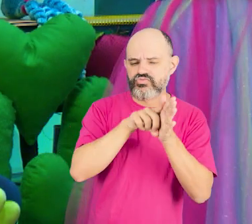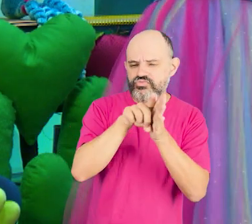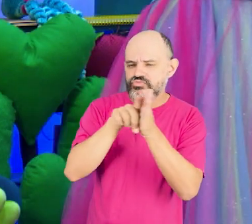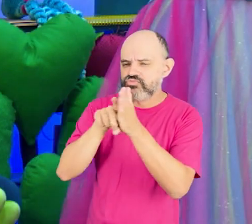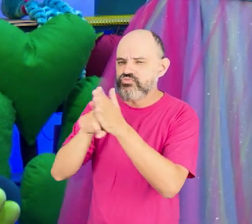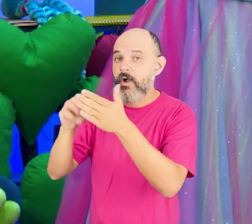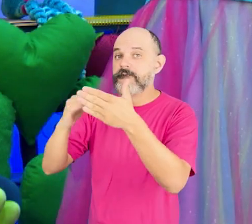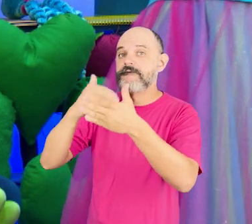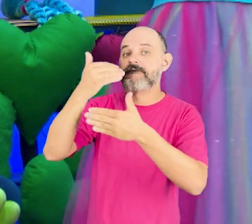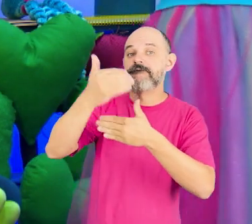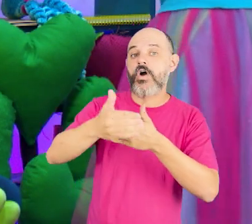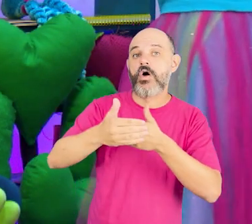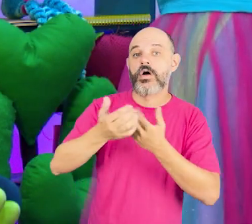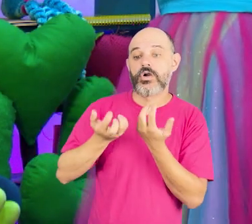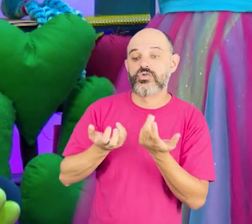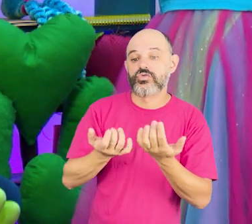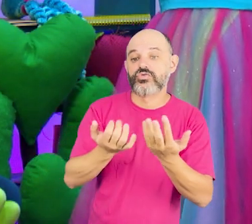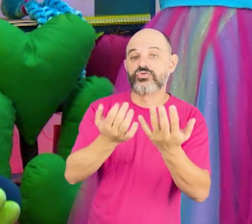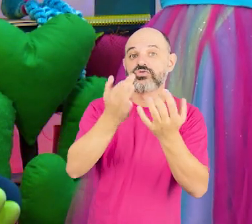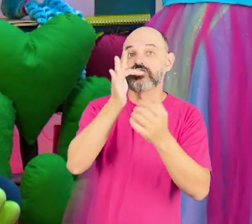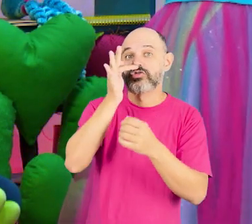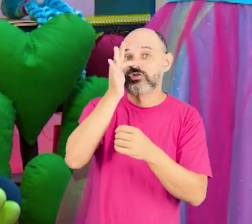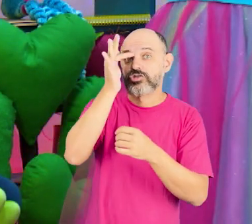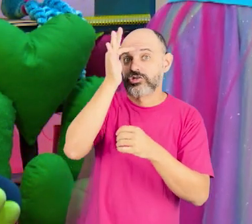inspecionar mais lá fora no jardim.